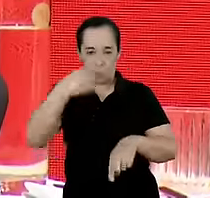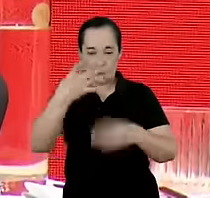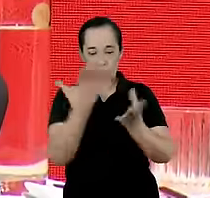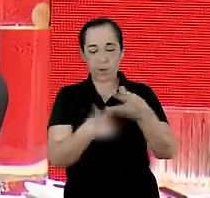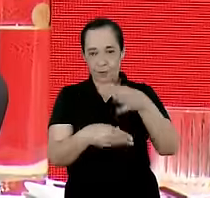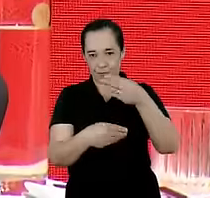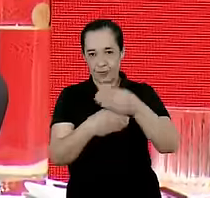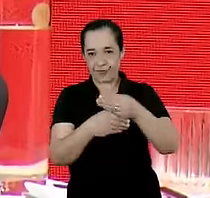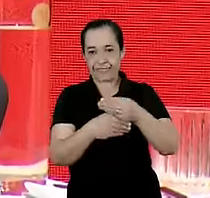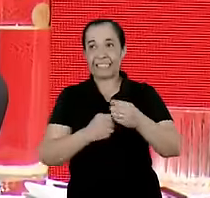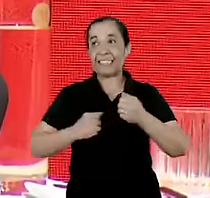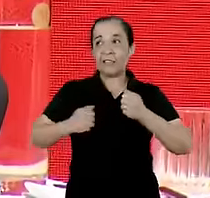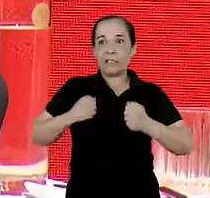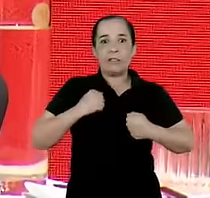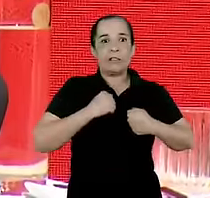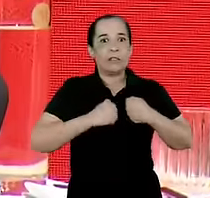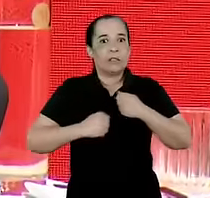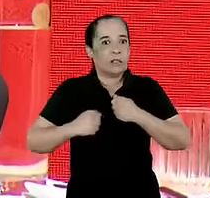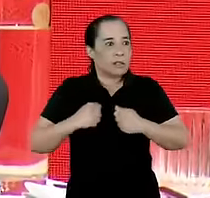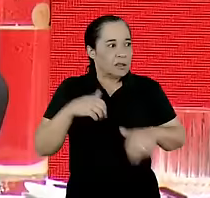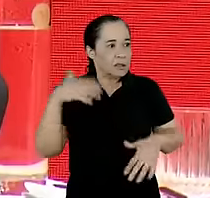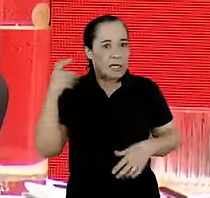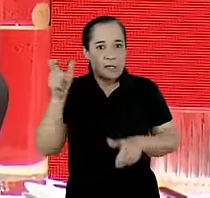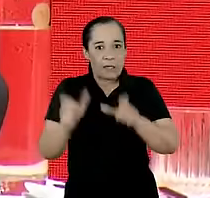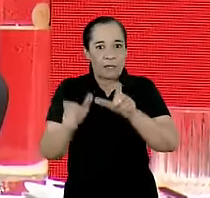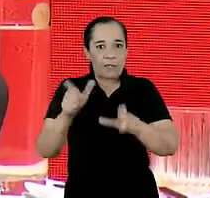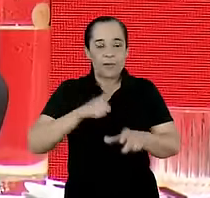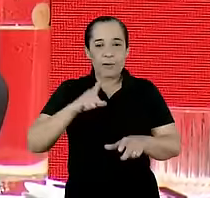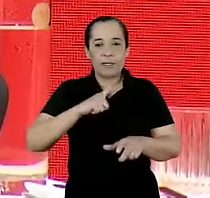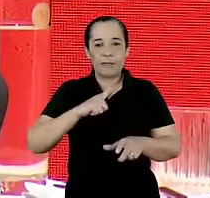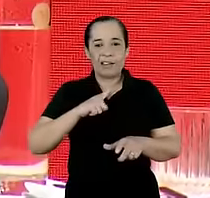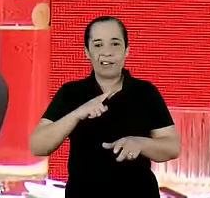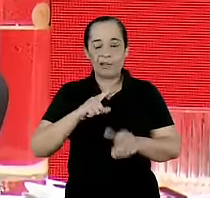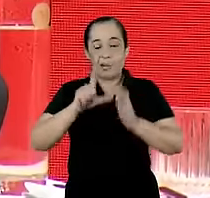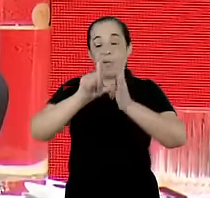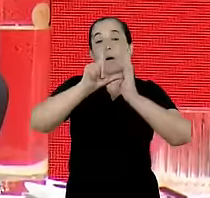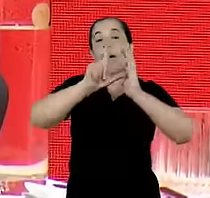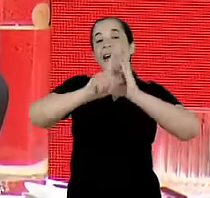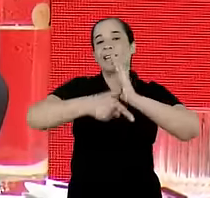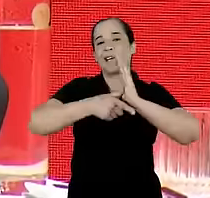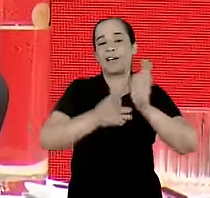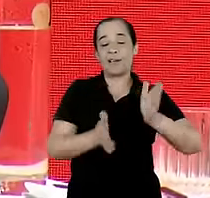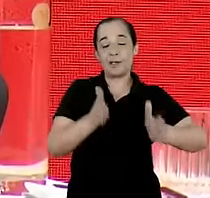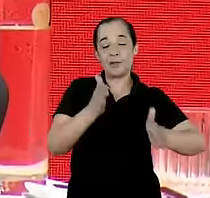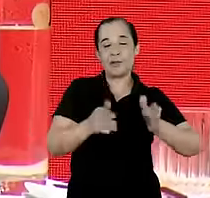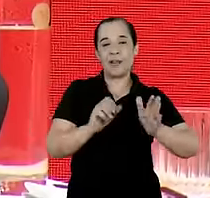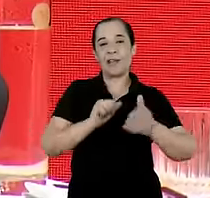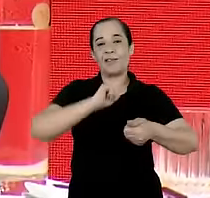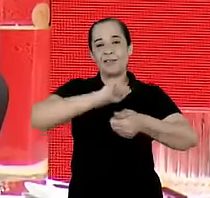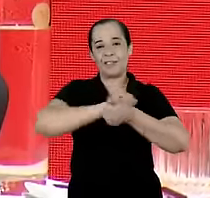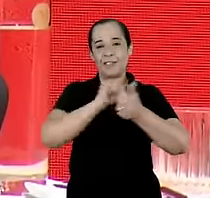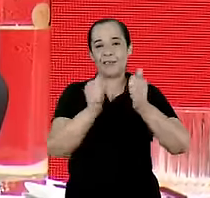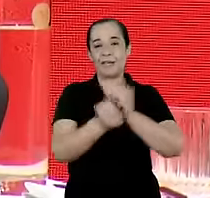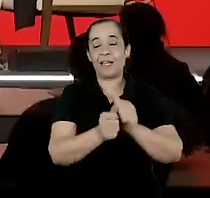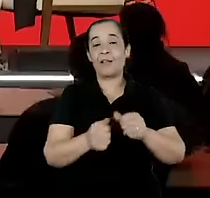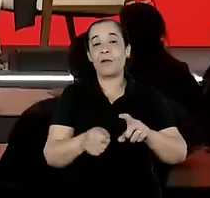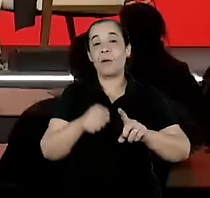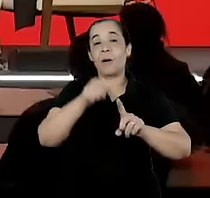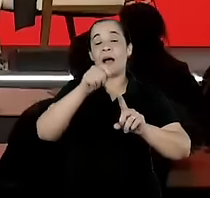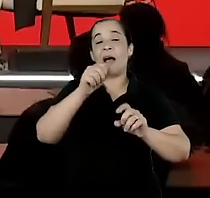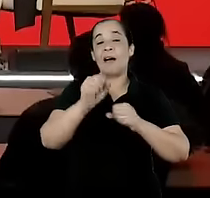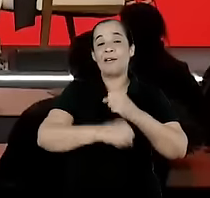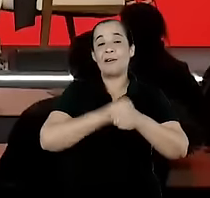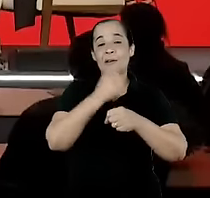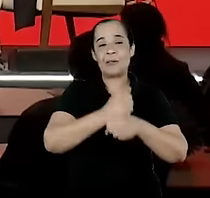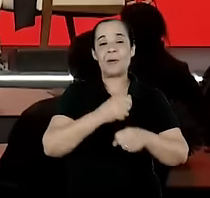ansiedade no mercado em relação à eventual postergação eh do prazo de adaptação agora para abril de 2024 vou tentar